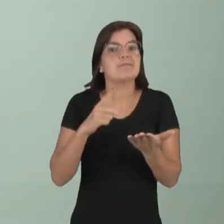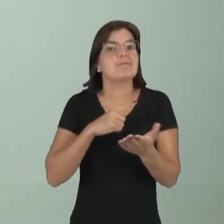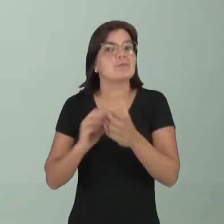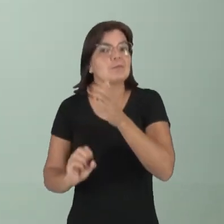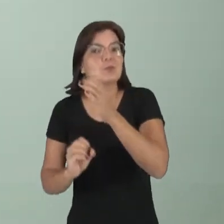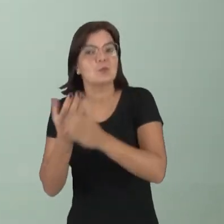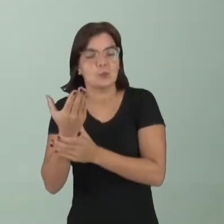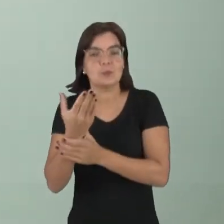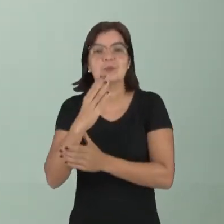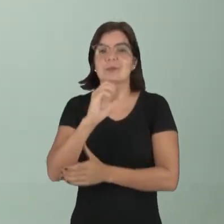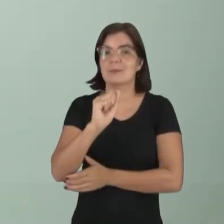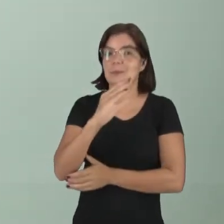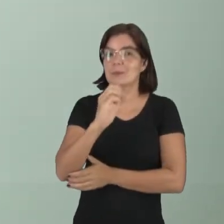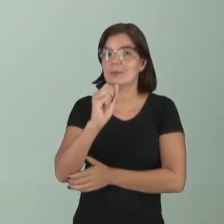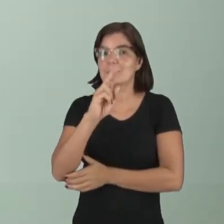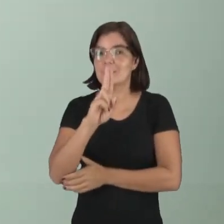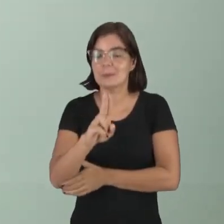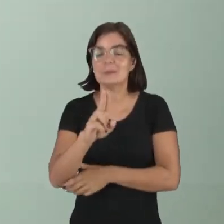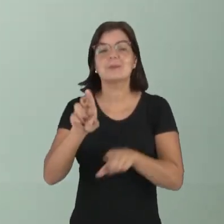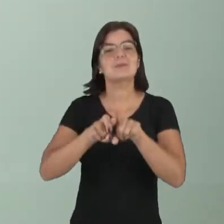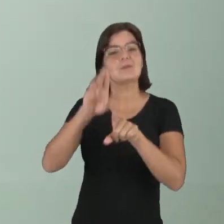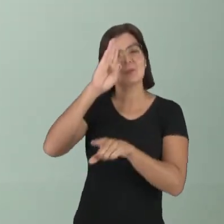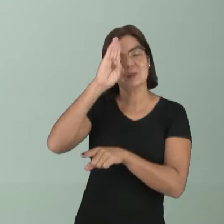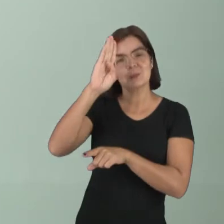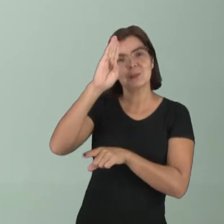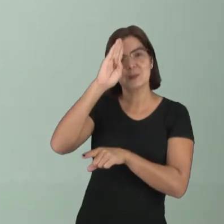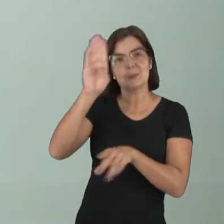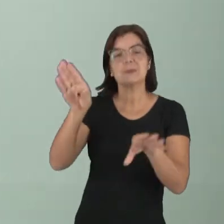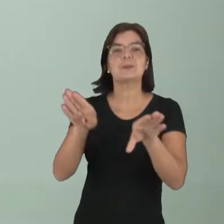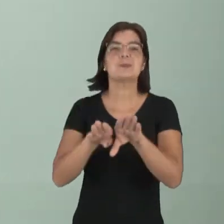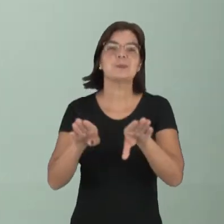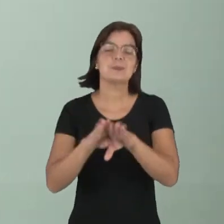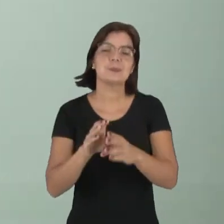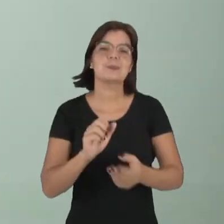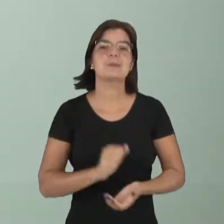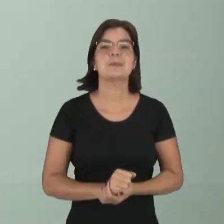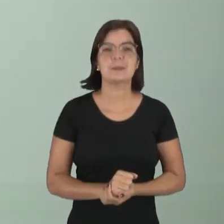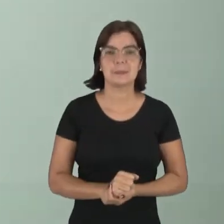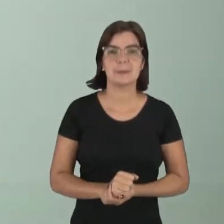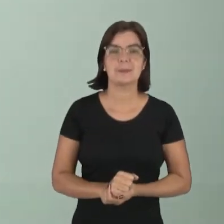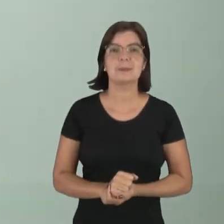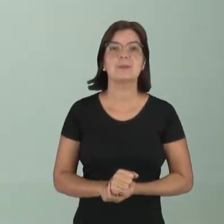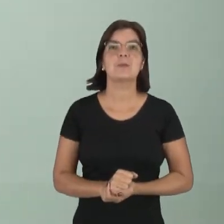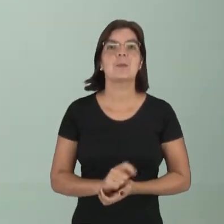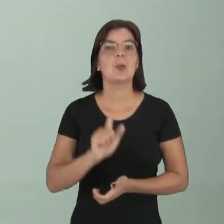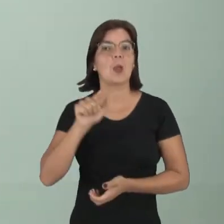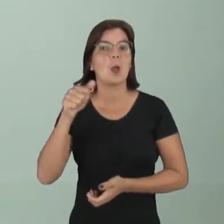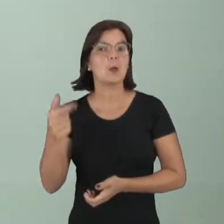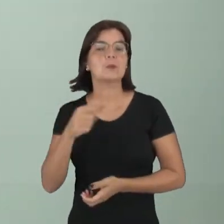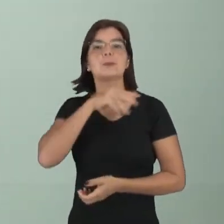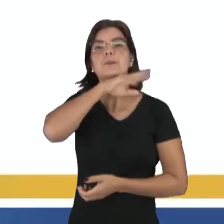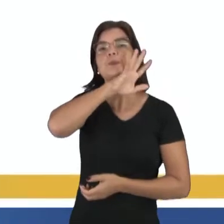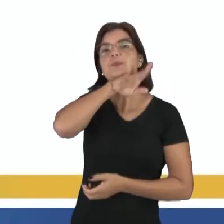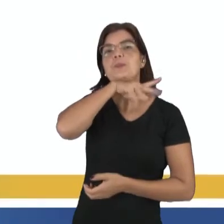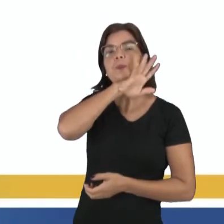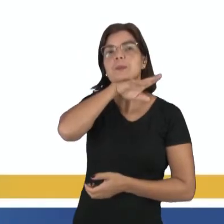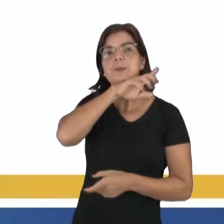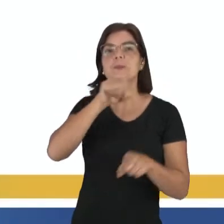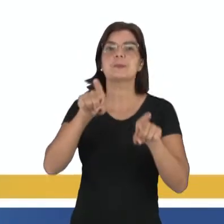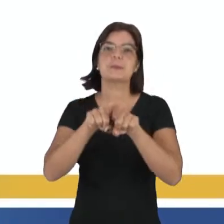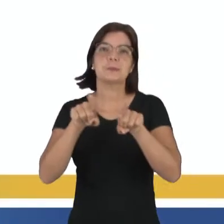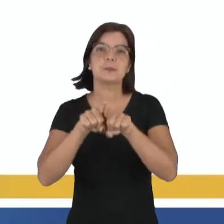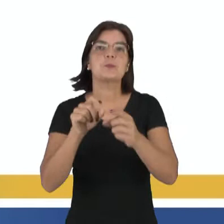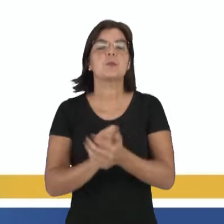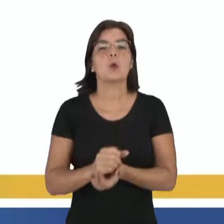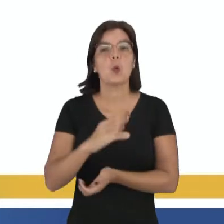a sua matéria-prima principal, lógico que tem outros ingredientes, o cacau. Quanto à